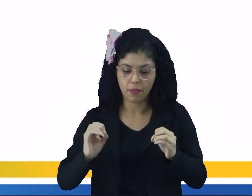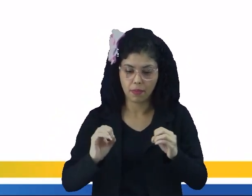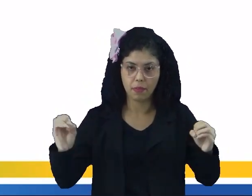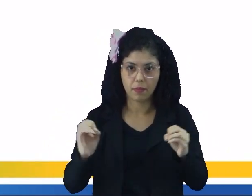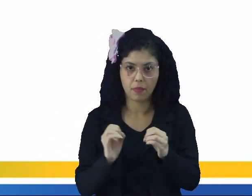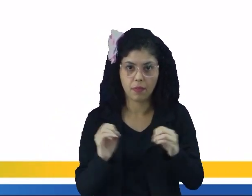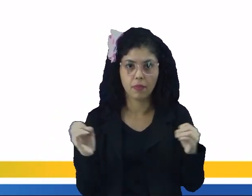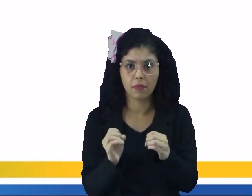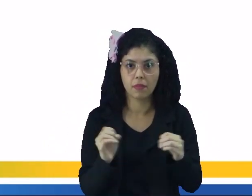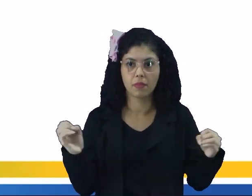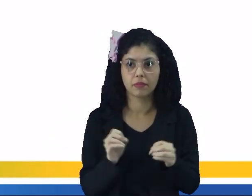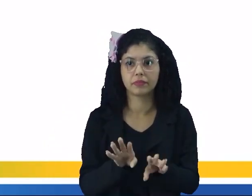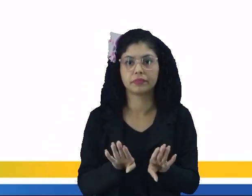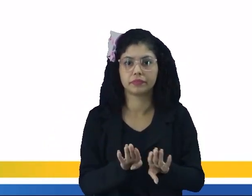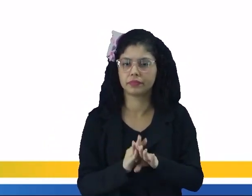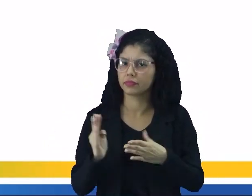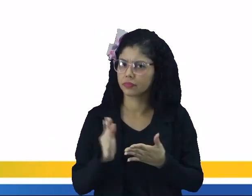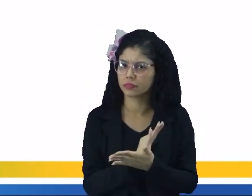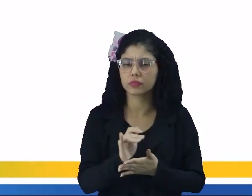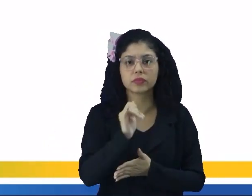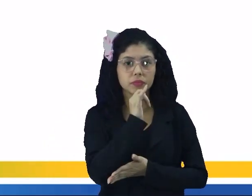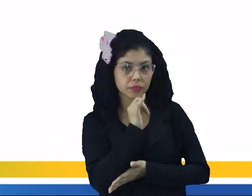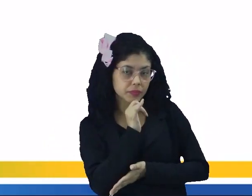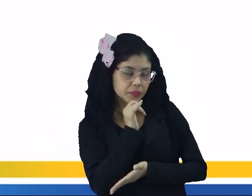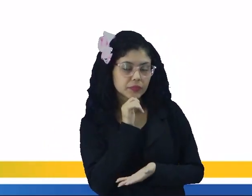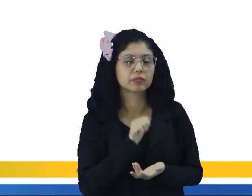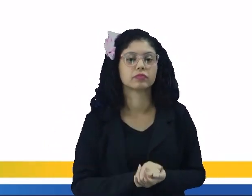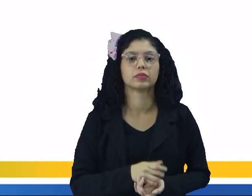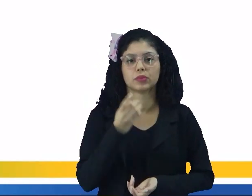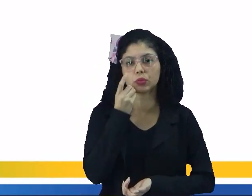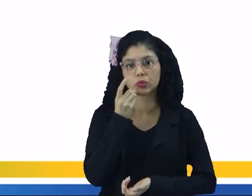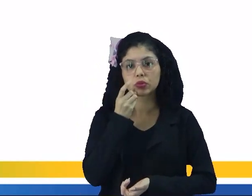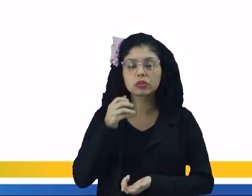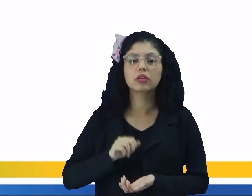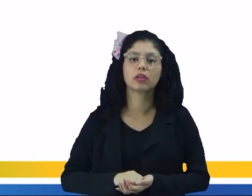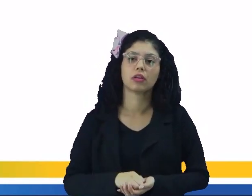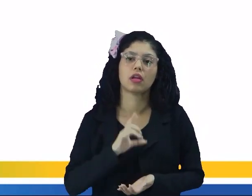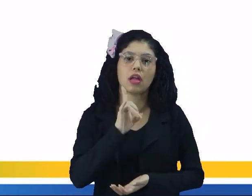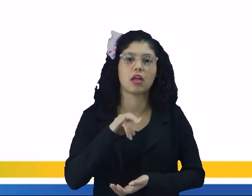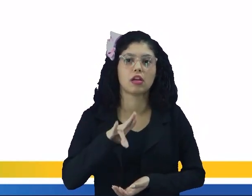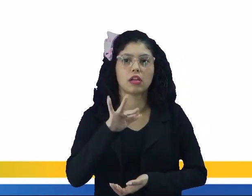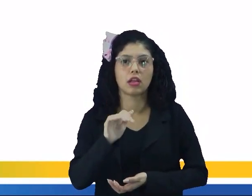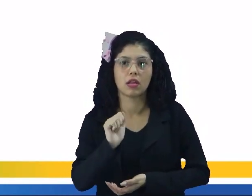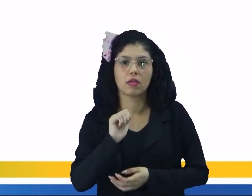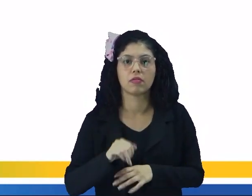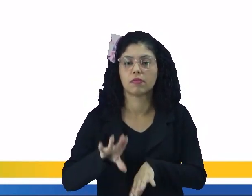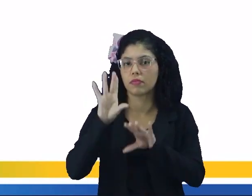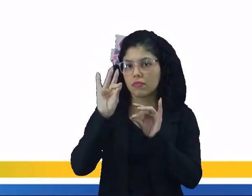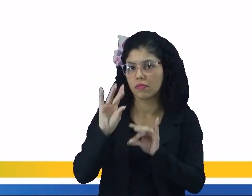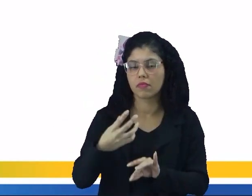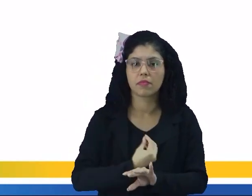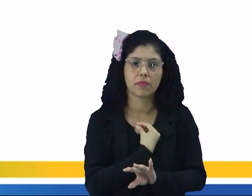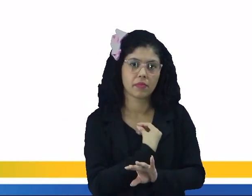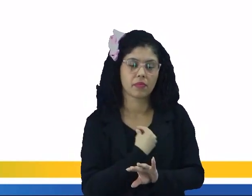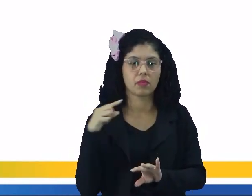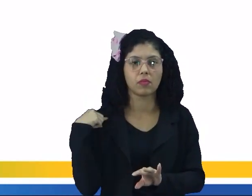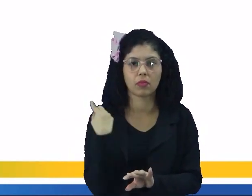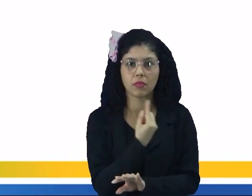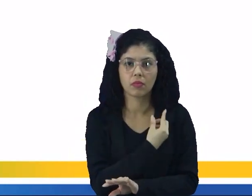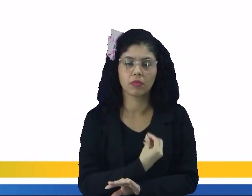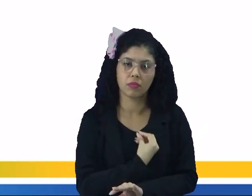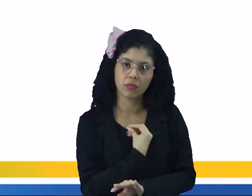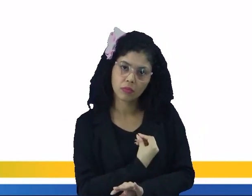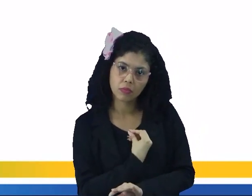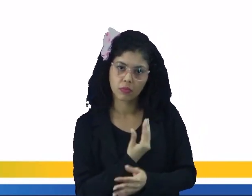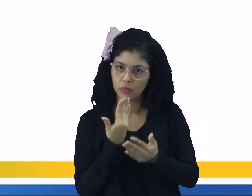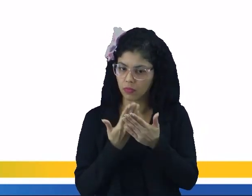de atração. Então esses são alguns exemplos do nosso dia a dia que a dinâmica está presente e